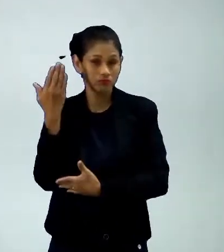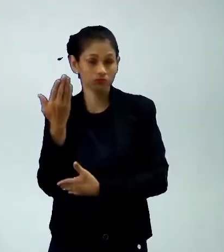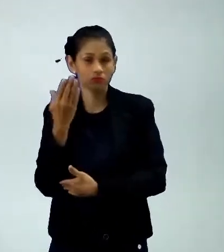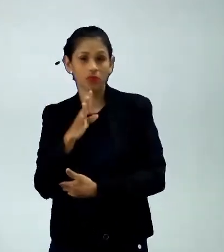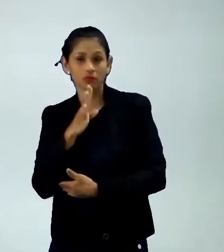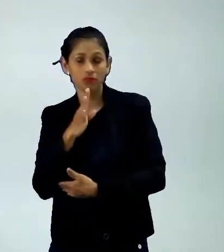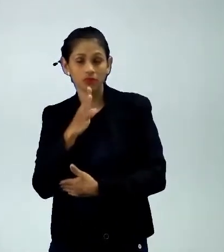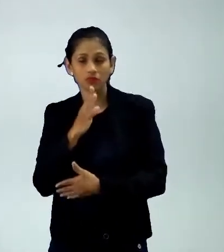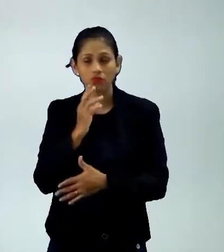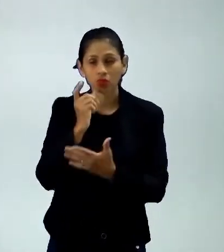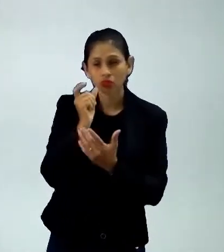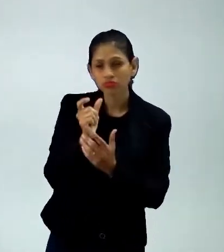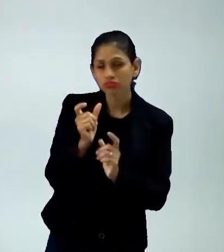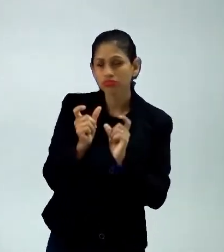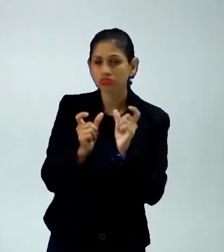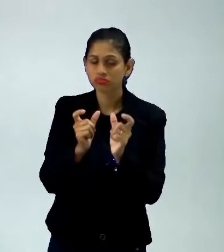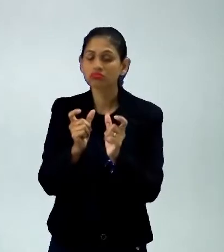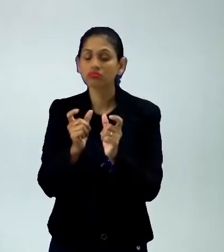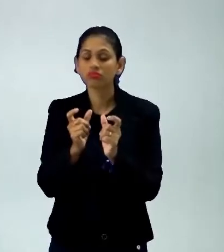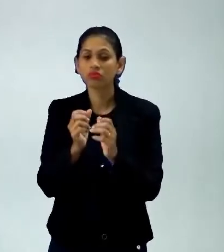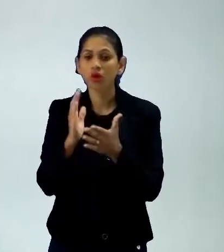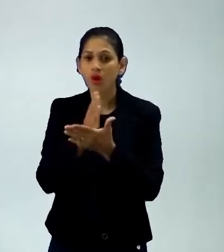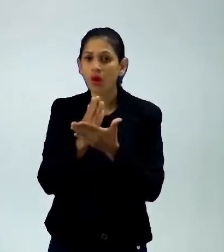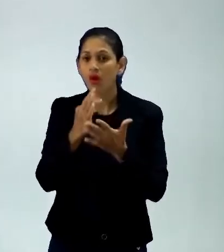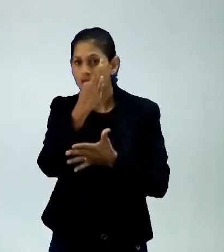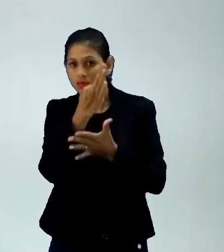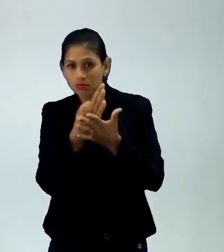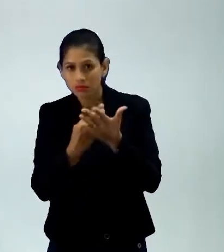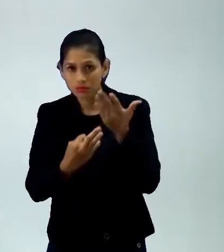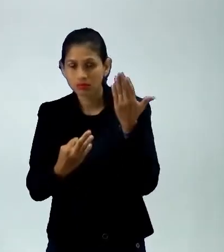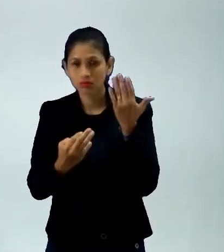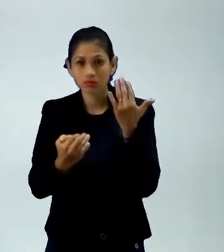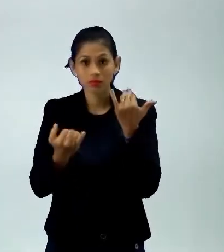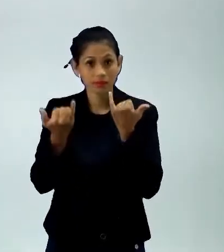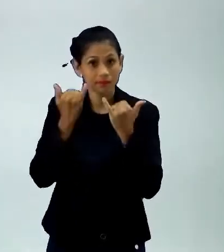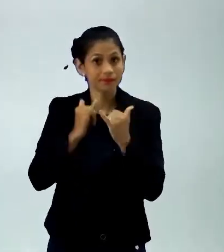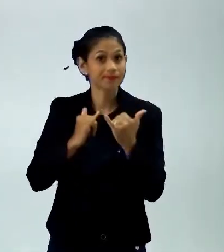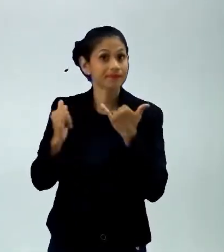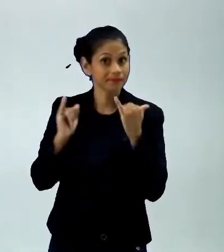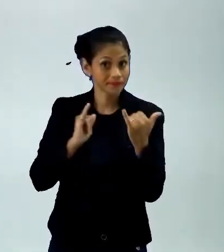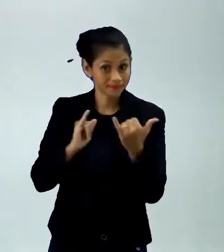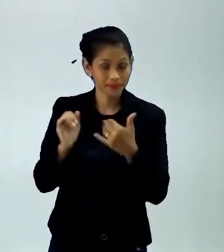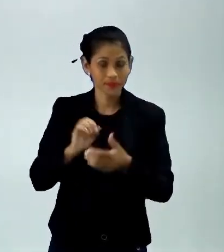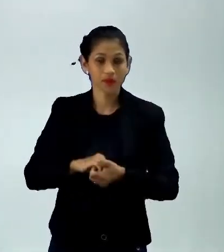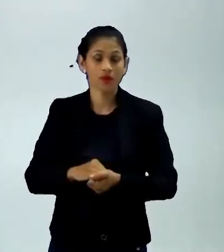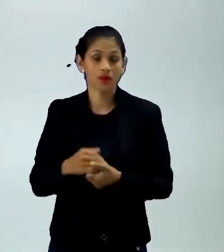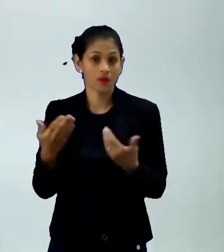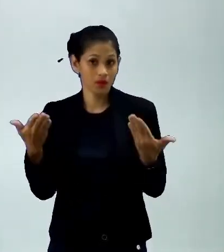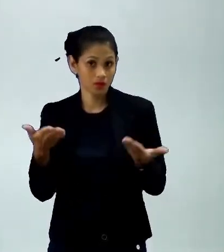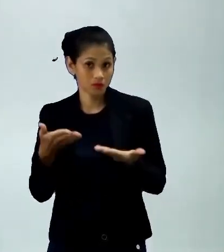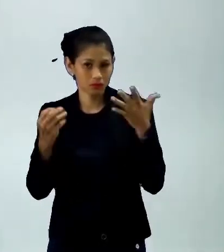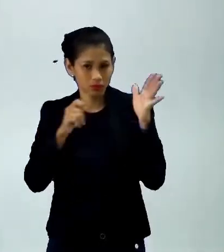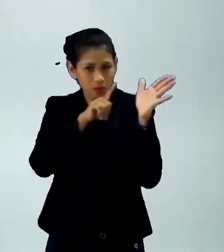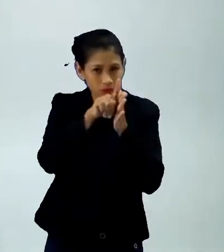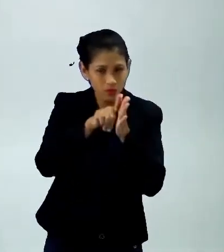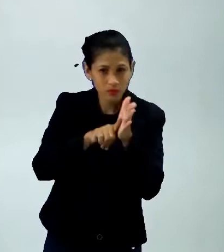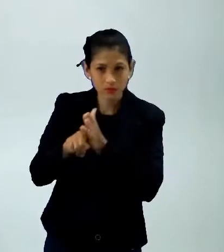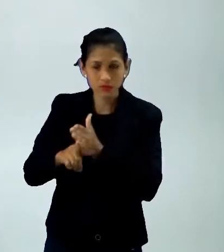peças publicitárias. Hoje, nós vamos analisar um pouco algumas peças